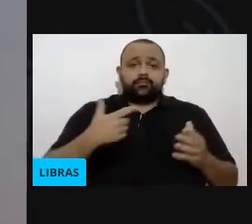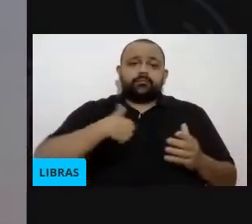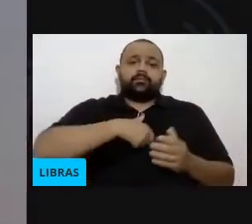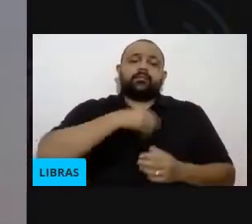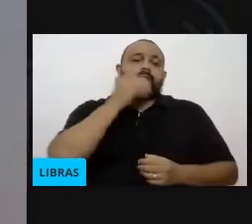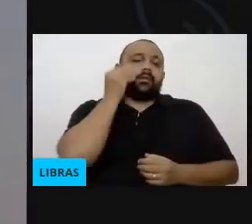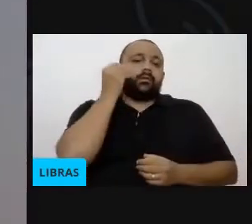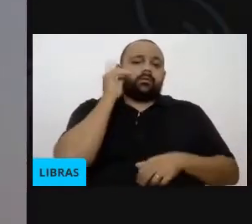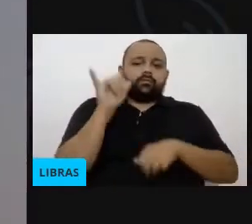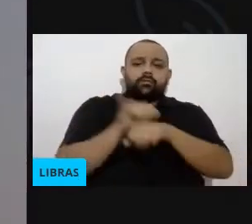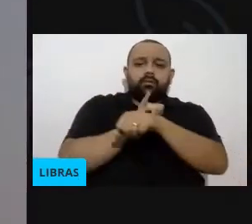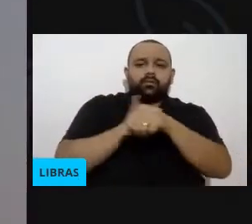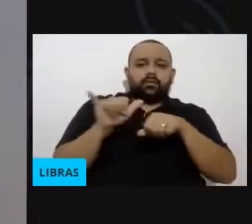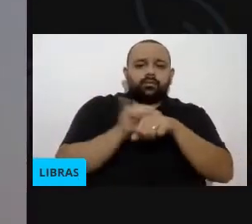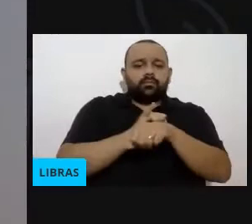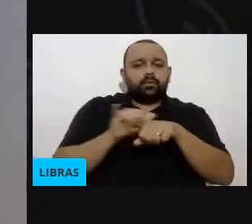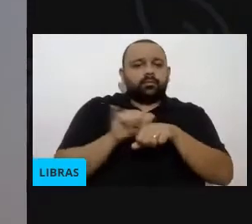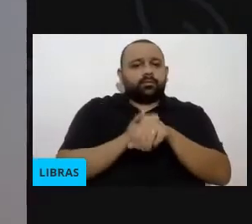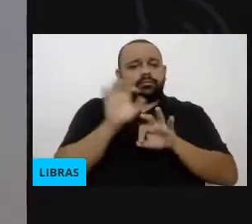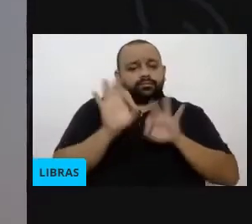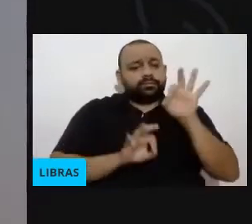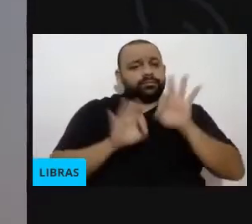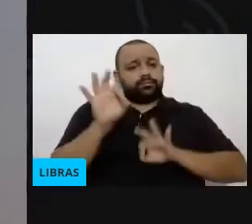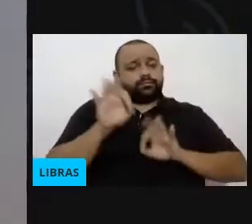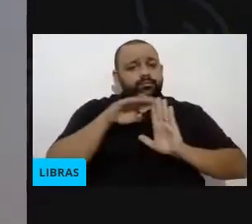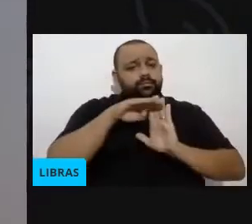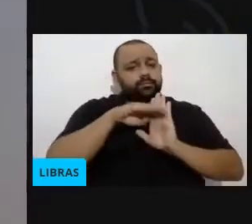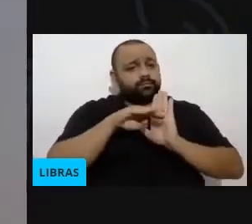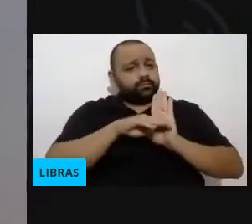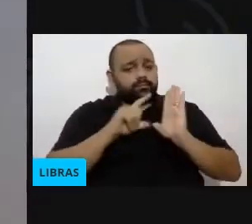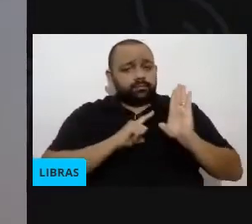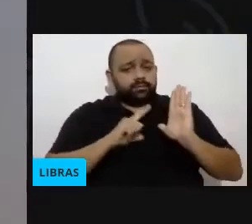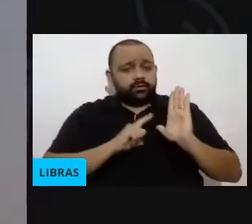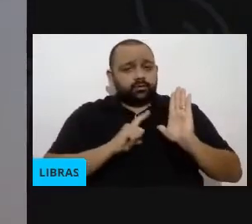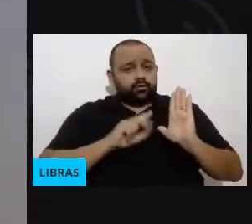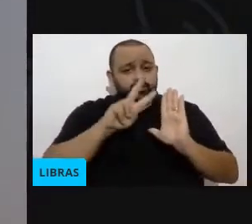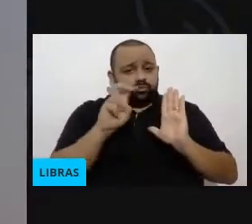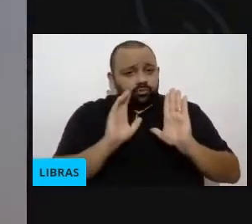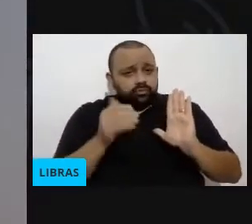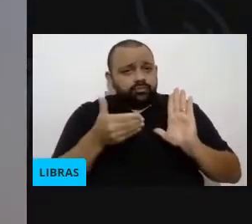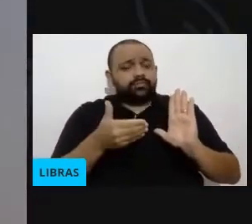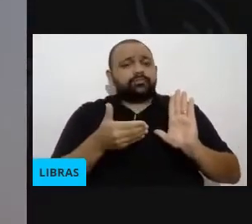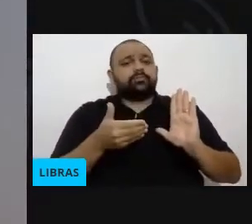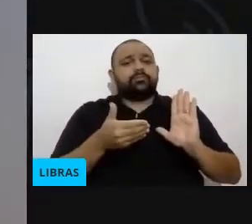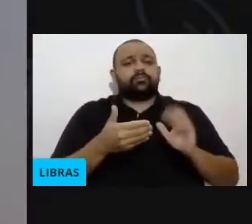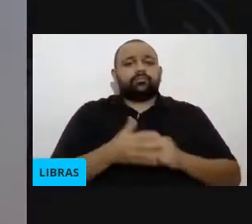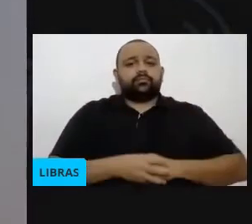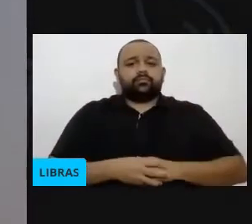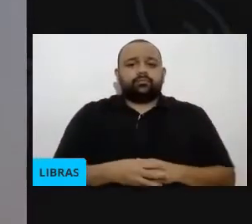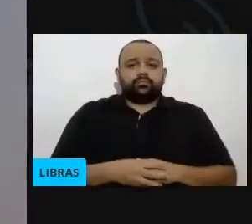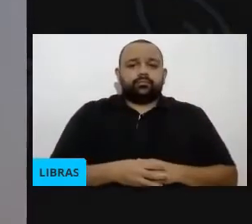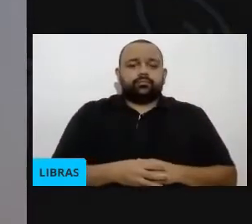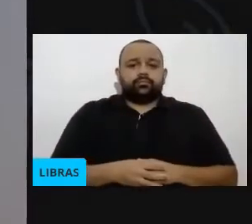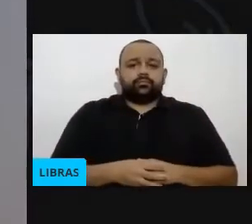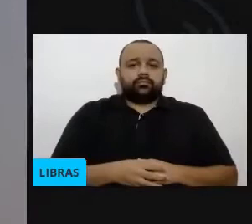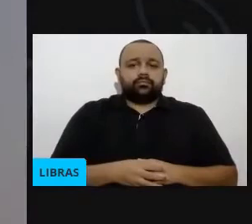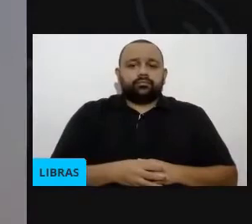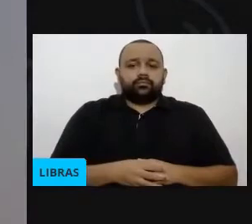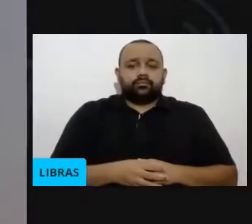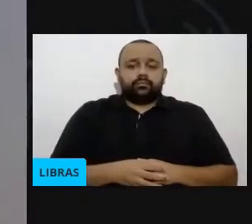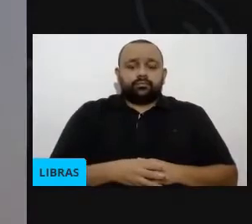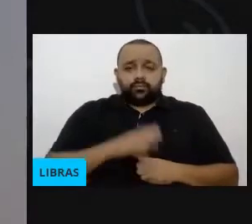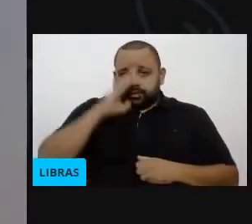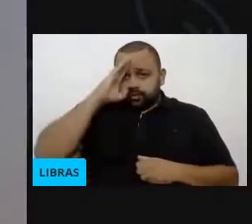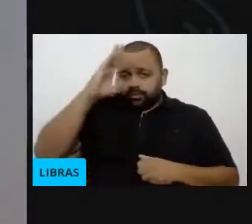do possível, ter um planejamento que seja, evidentemente, absolutamente individualizado também. A grande questão